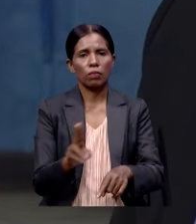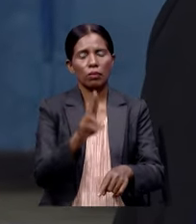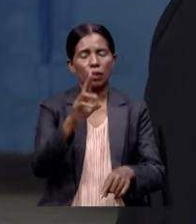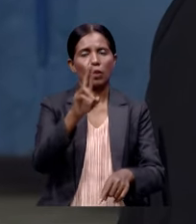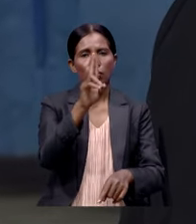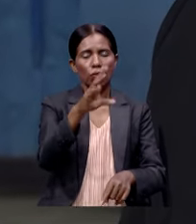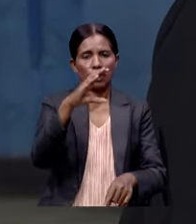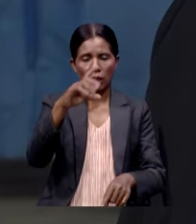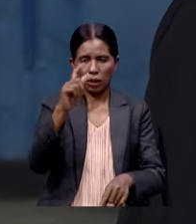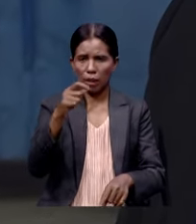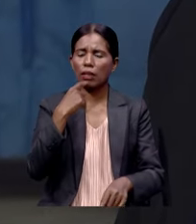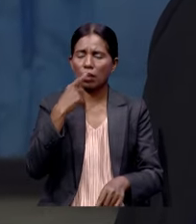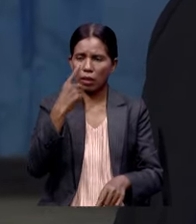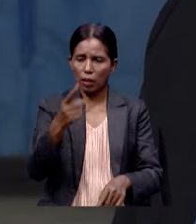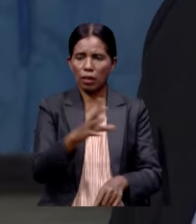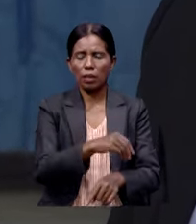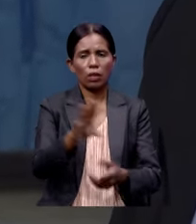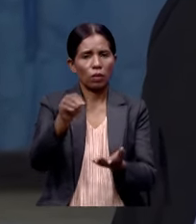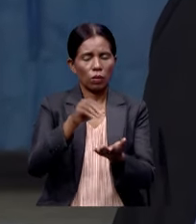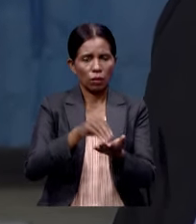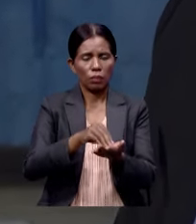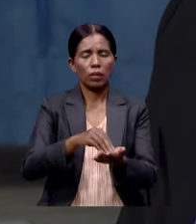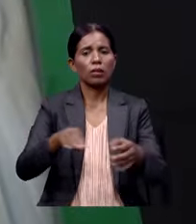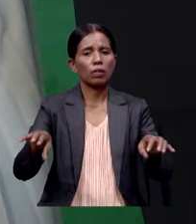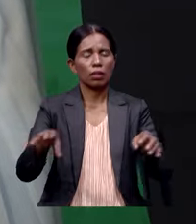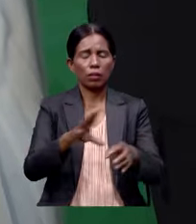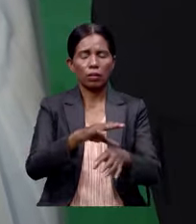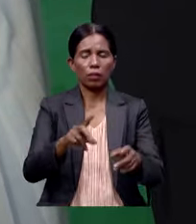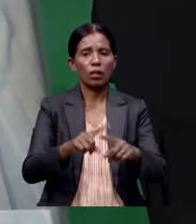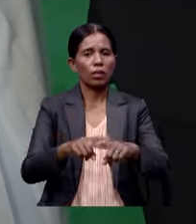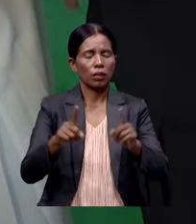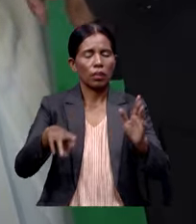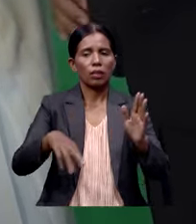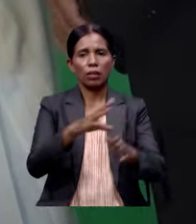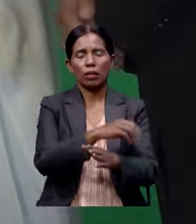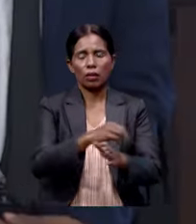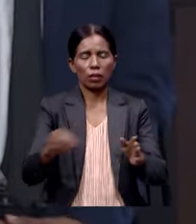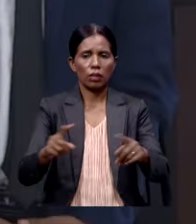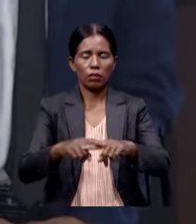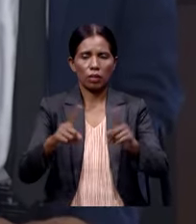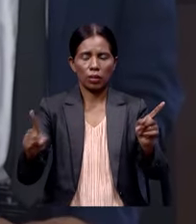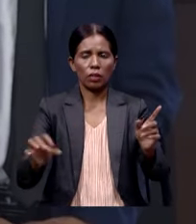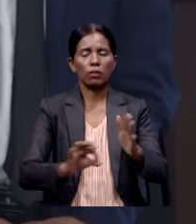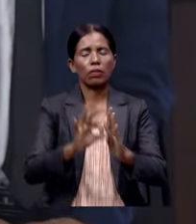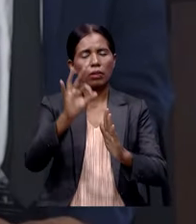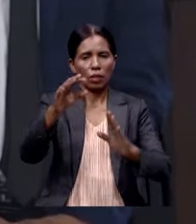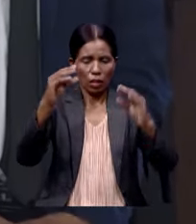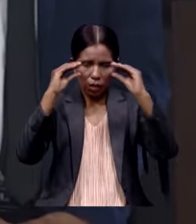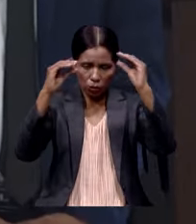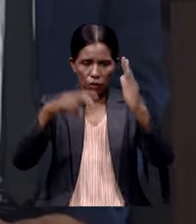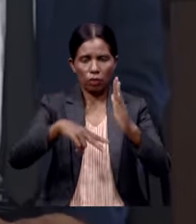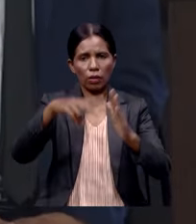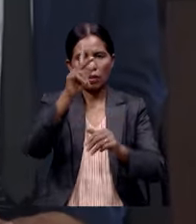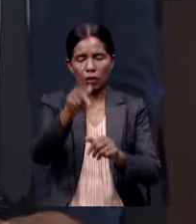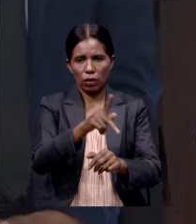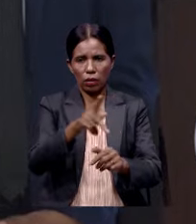Timorense Hateten, UCT, adota sistema curricular nebe diferente. Liu-liu diferença é a faculdade nebe educa valor católico